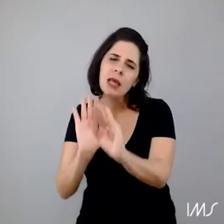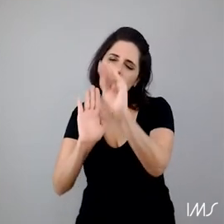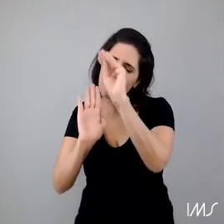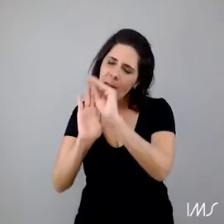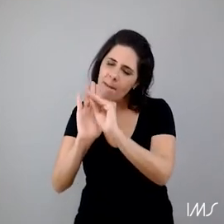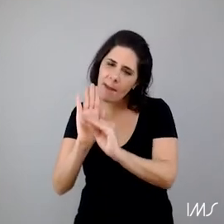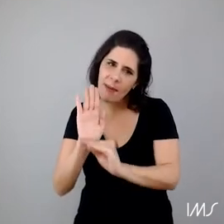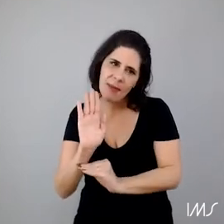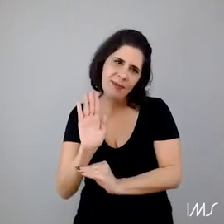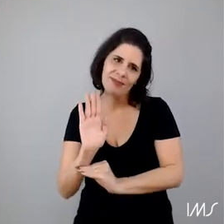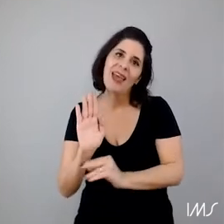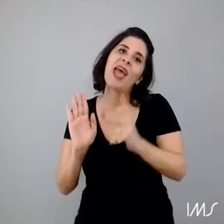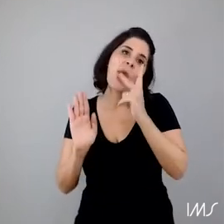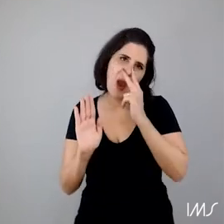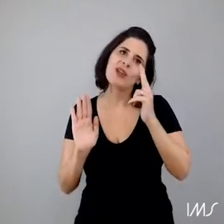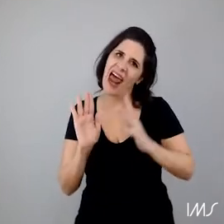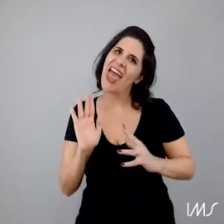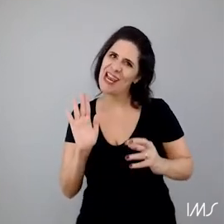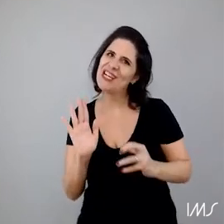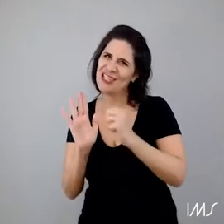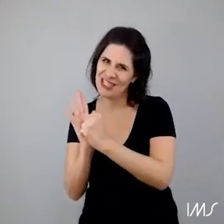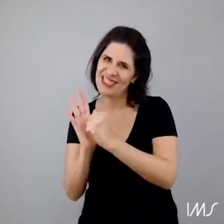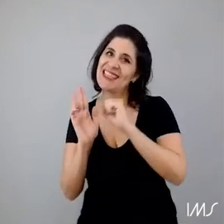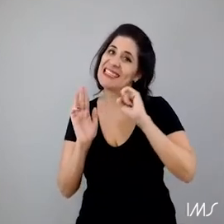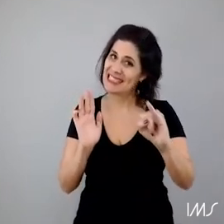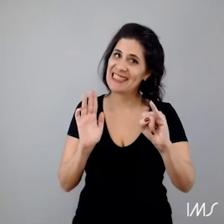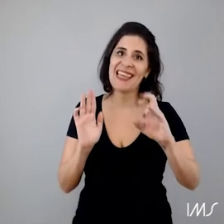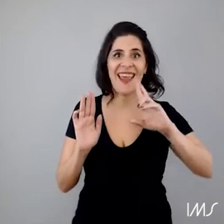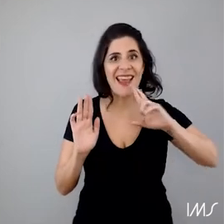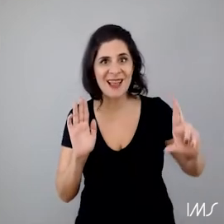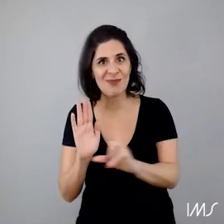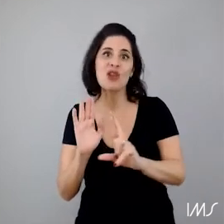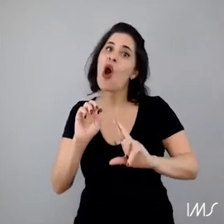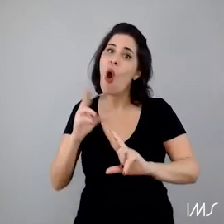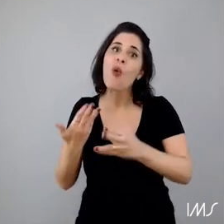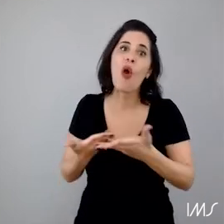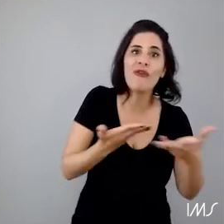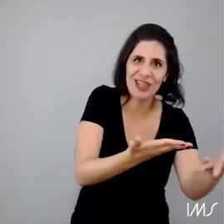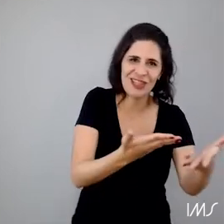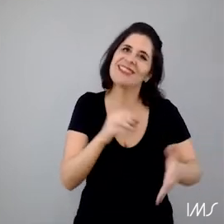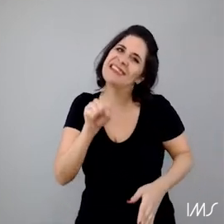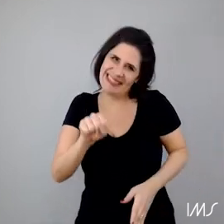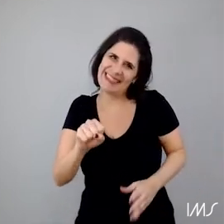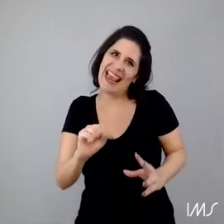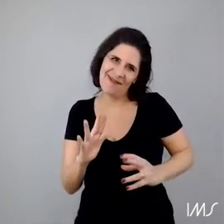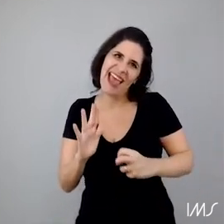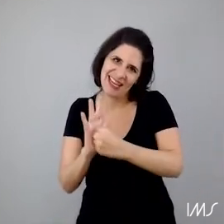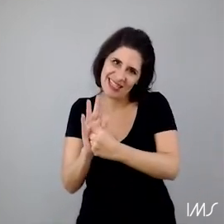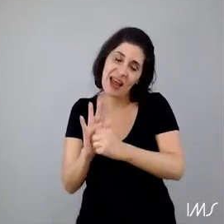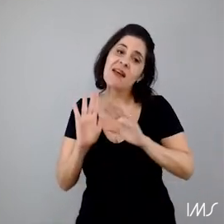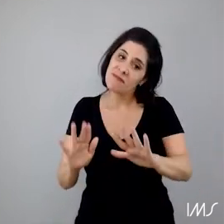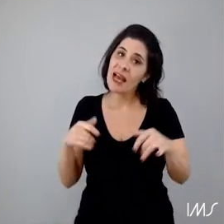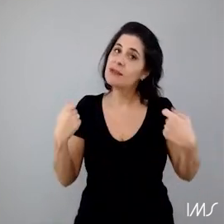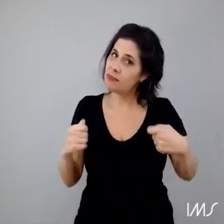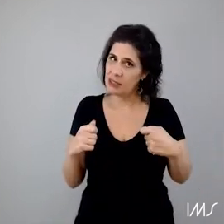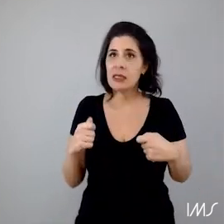esse convite. Mas eu acho que a gente vai ter que dar uma olhada na Fotovision, que ela tem várias também, né? No, não vi nas Fotovision